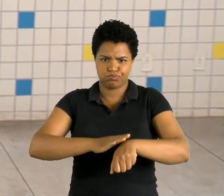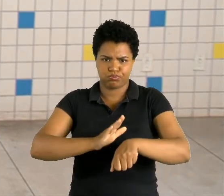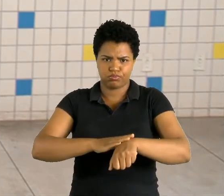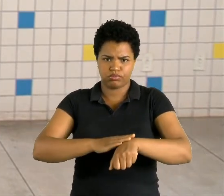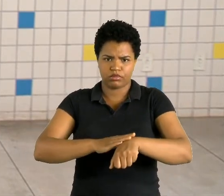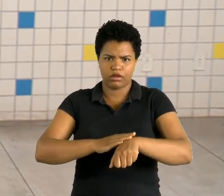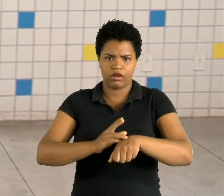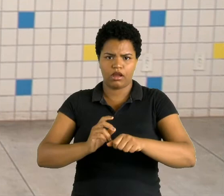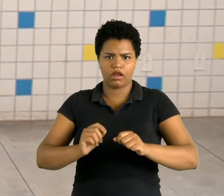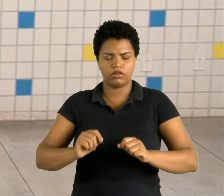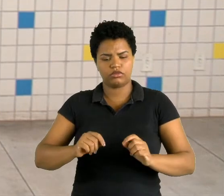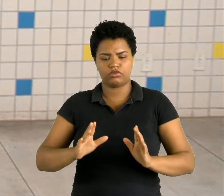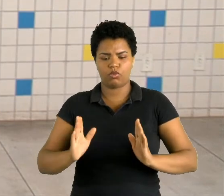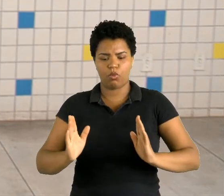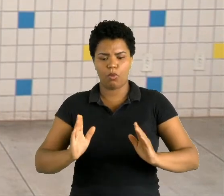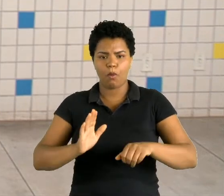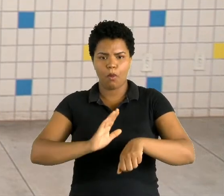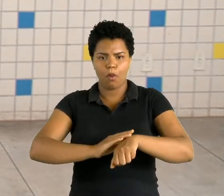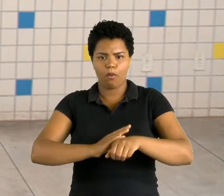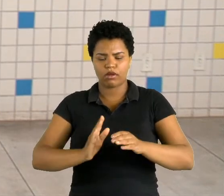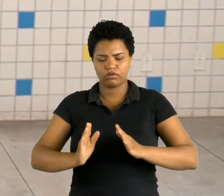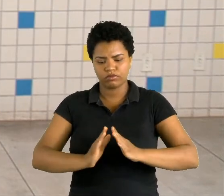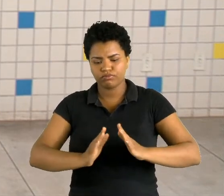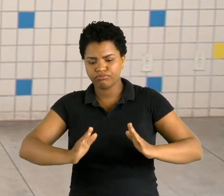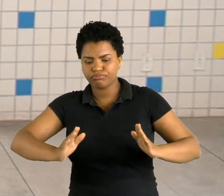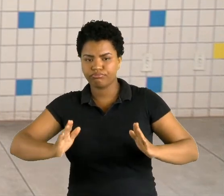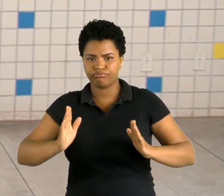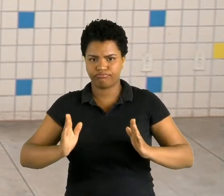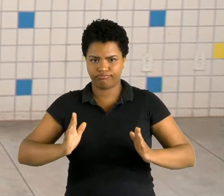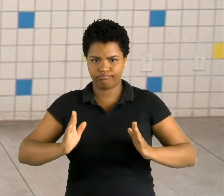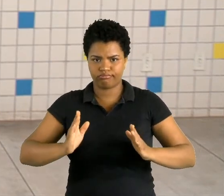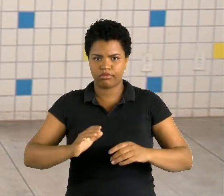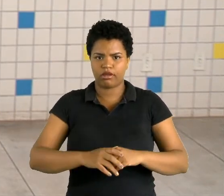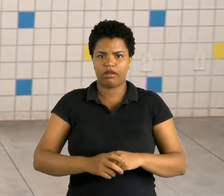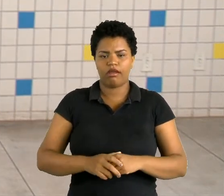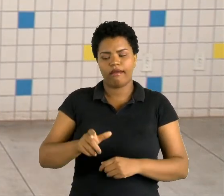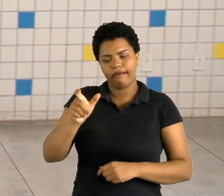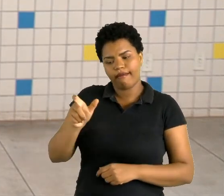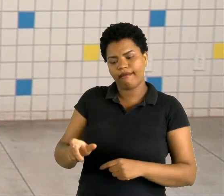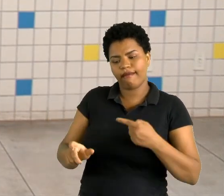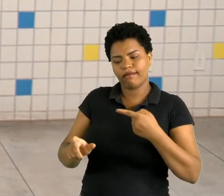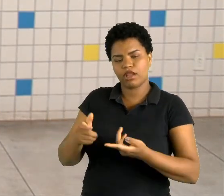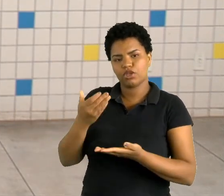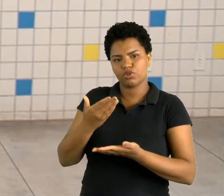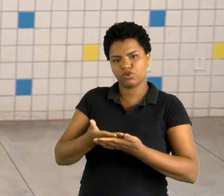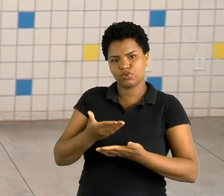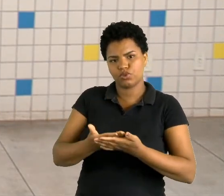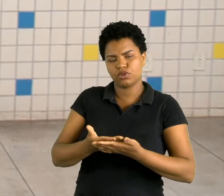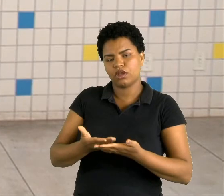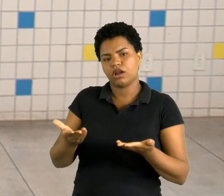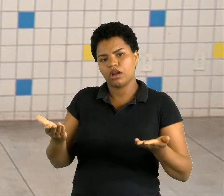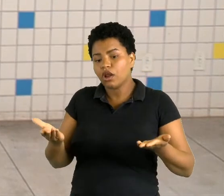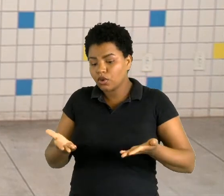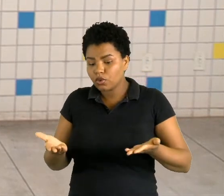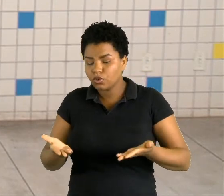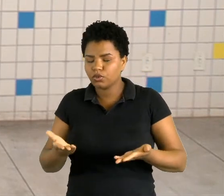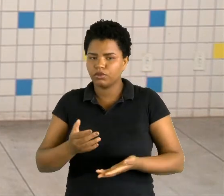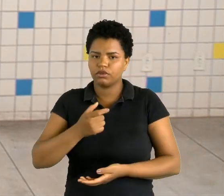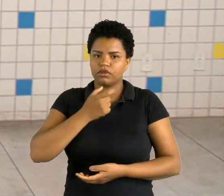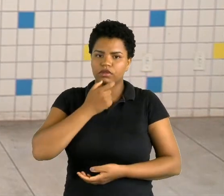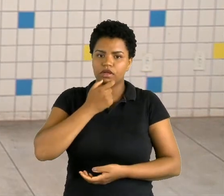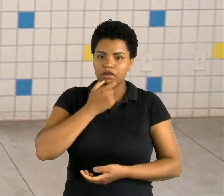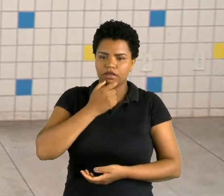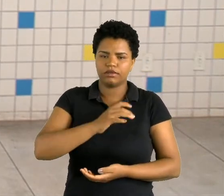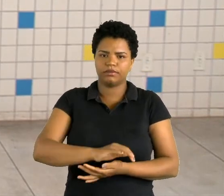janela temporal do acontecimento, que no caso ela está tendo aulas de inglês, né?